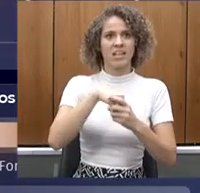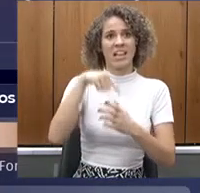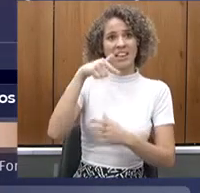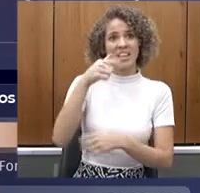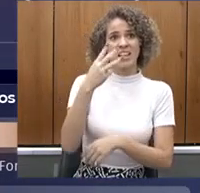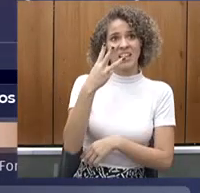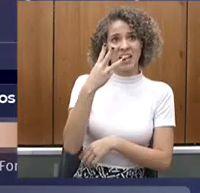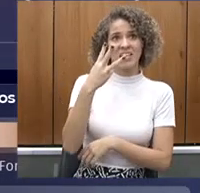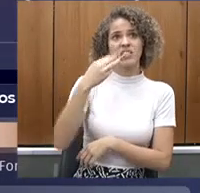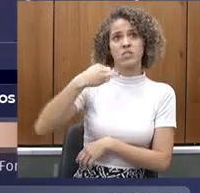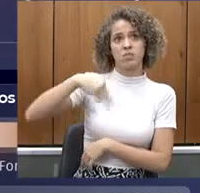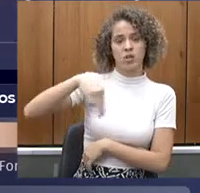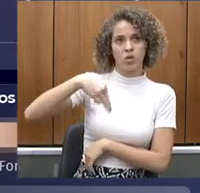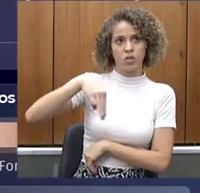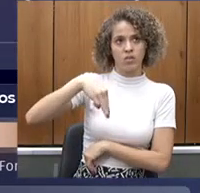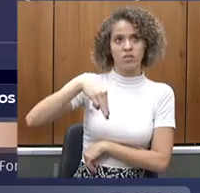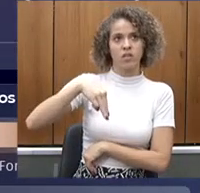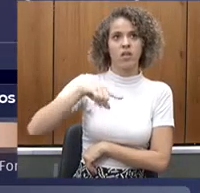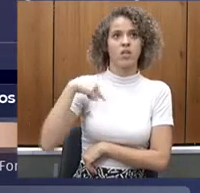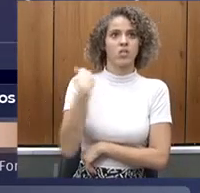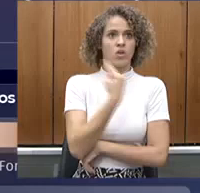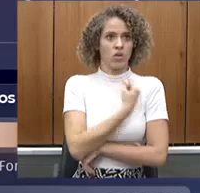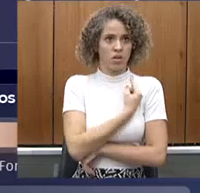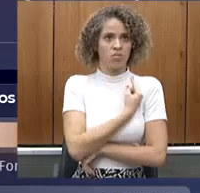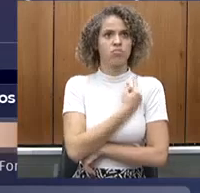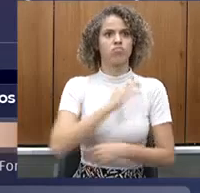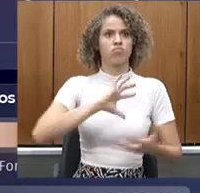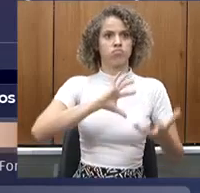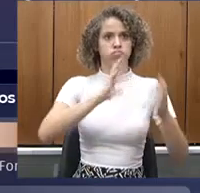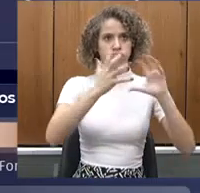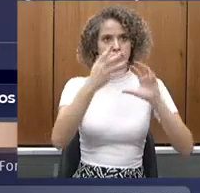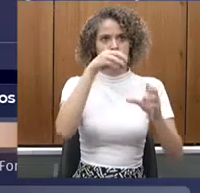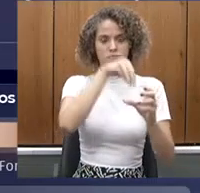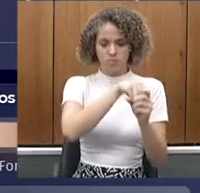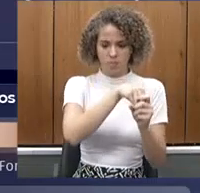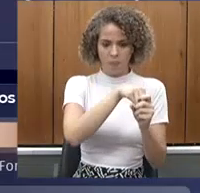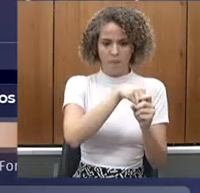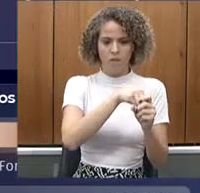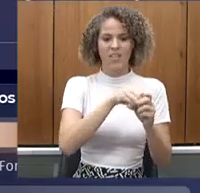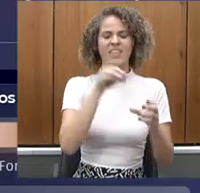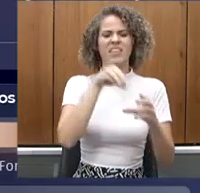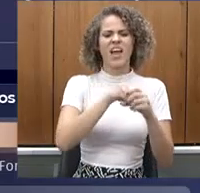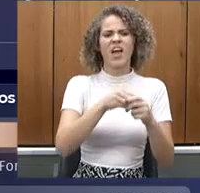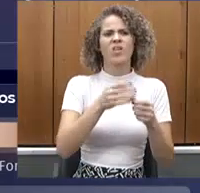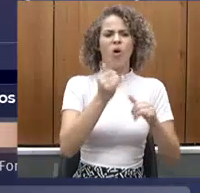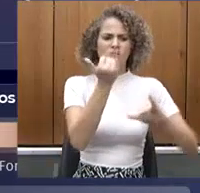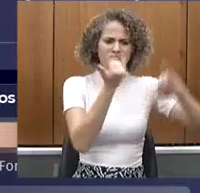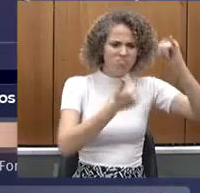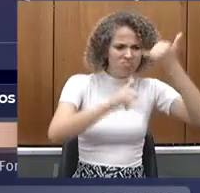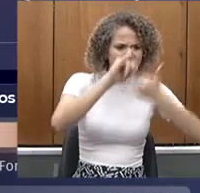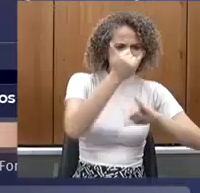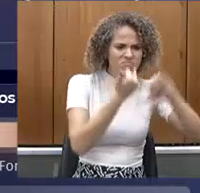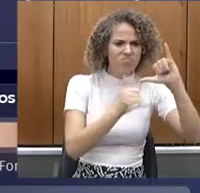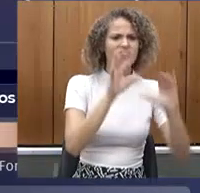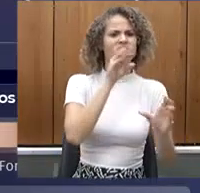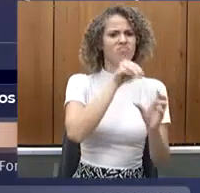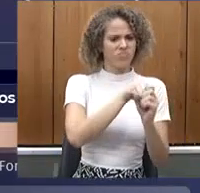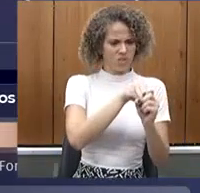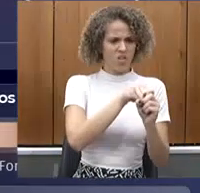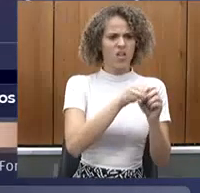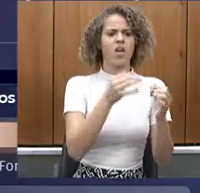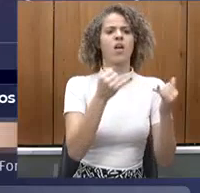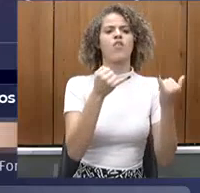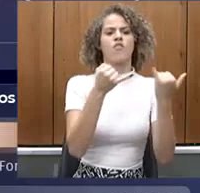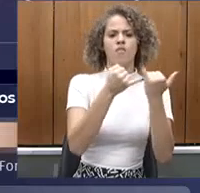é a grande maioria todos nós Colégio Tiradentes Nós estamos reformando estão colocando lá um um laboratório um laboratório de química de física de informática